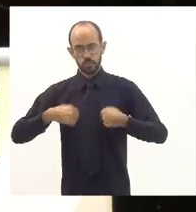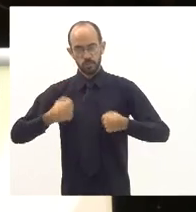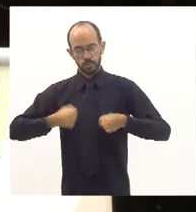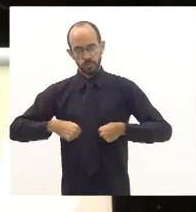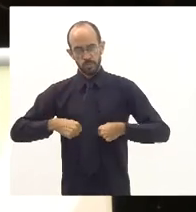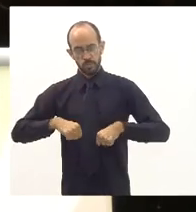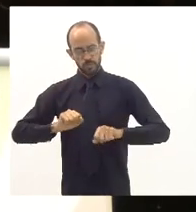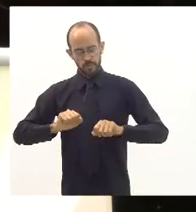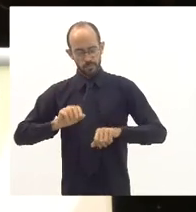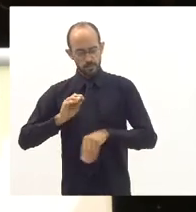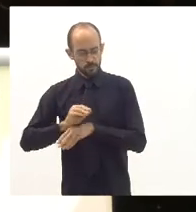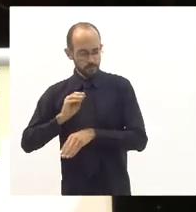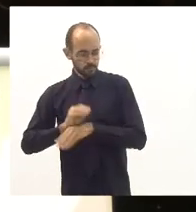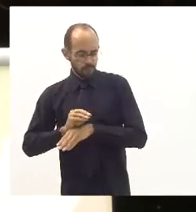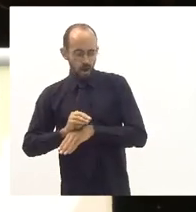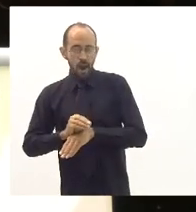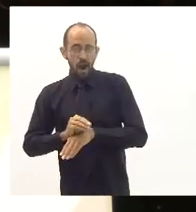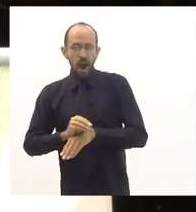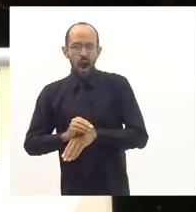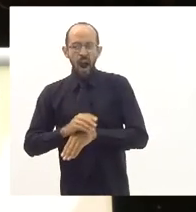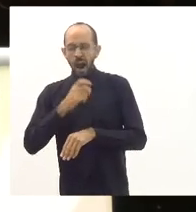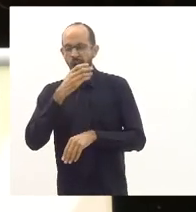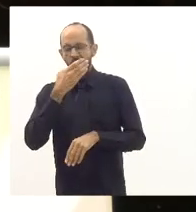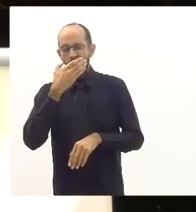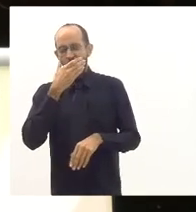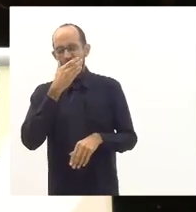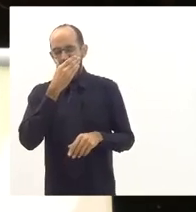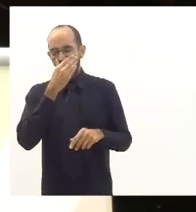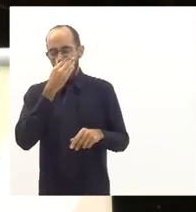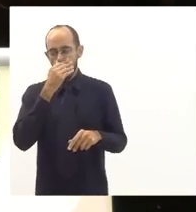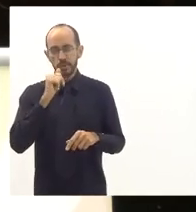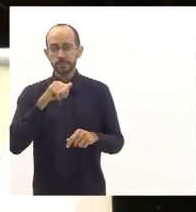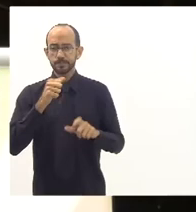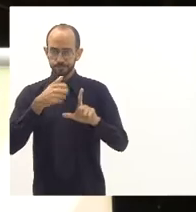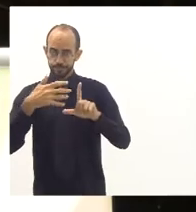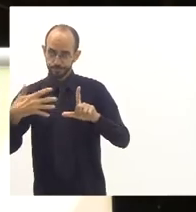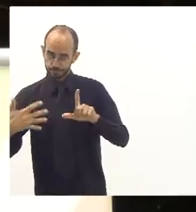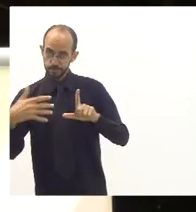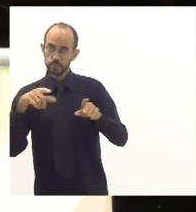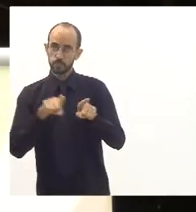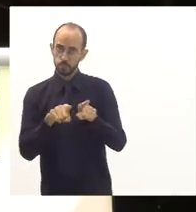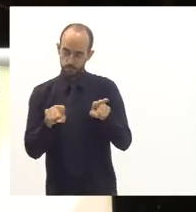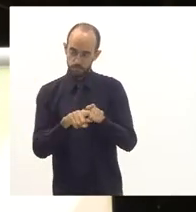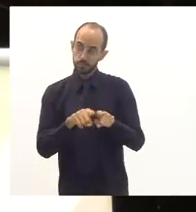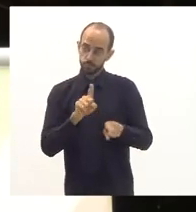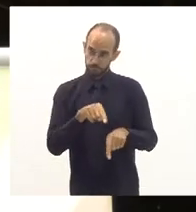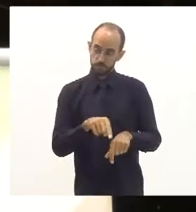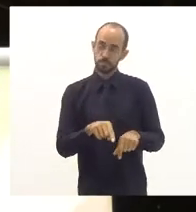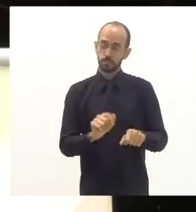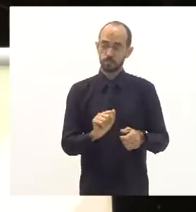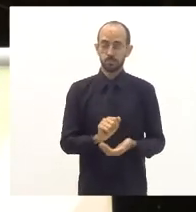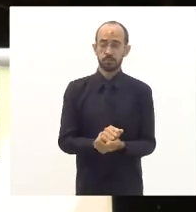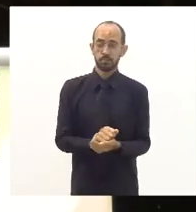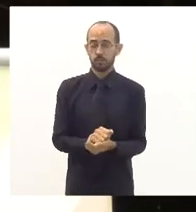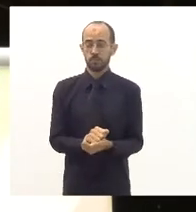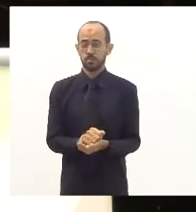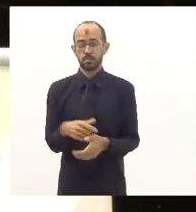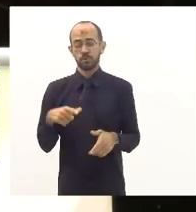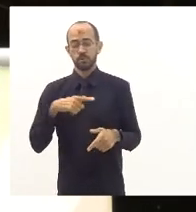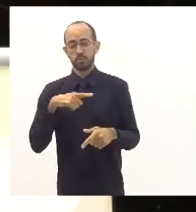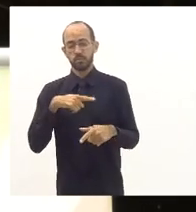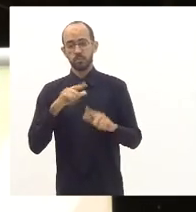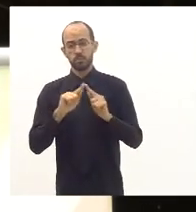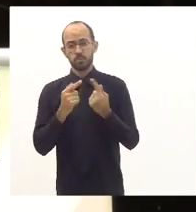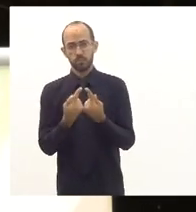maior cuidado. Entre elas está a pauta LGBTI+. Nós temos um grupo